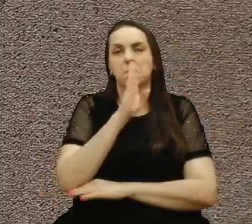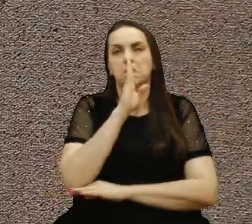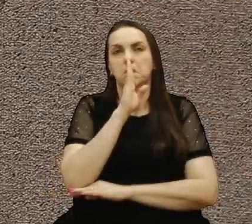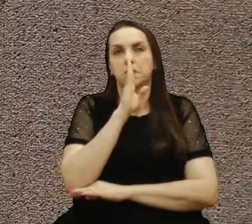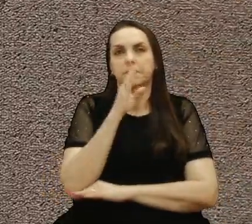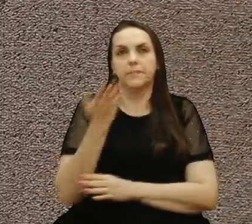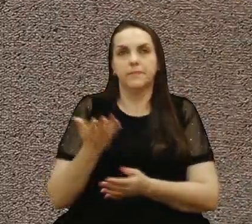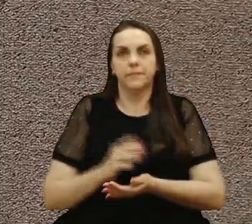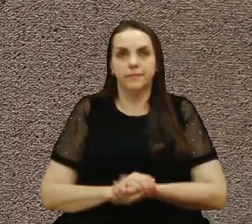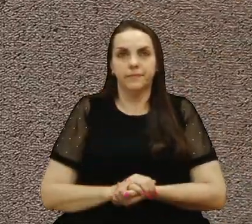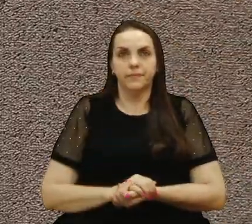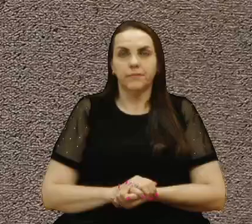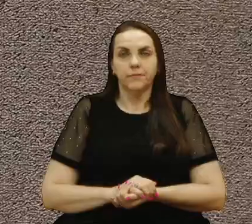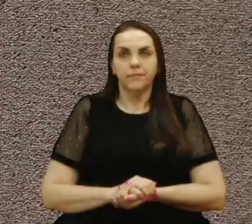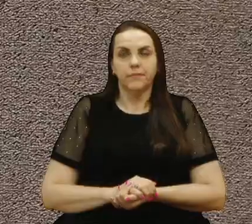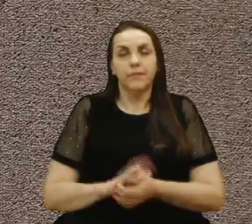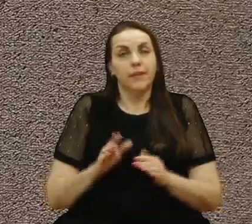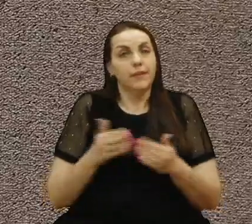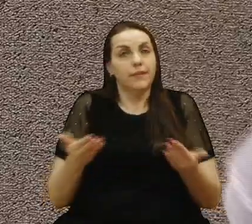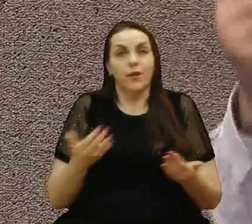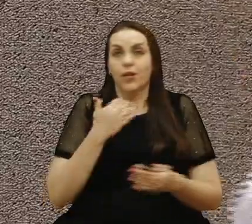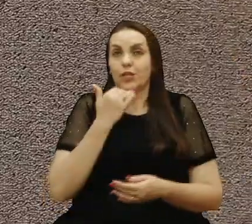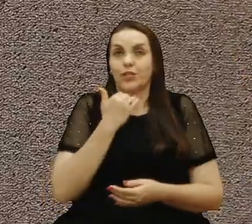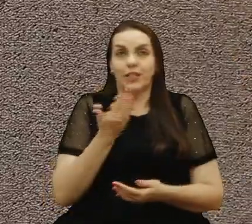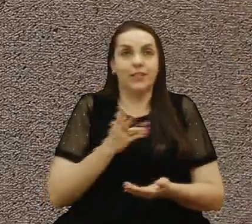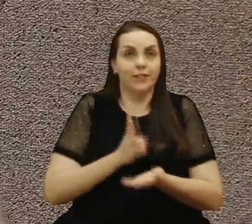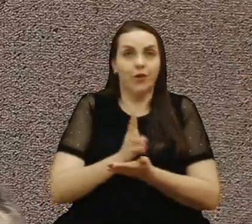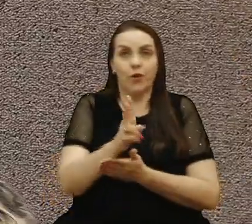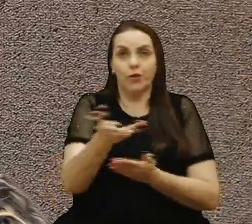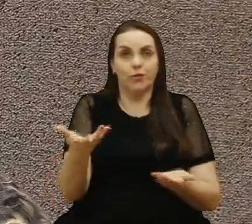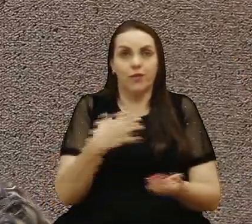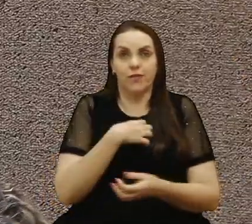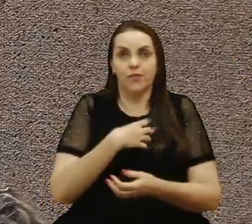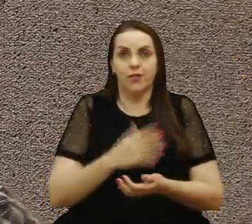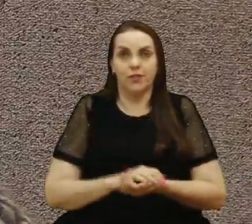absoluto. Então não tem como seguir em frente dessa